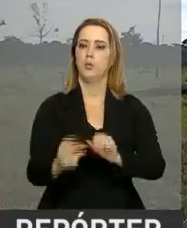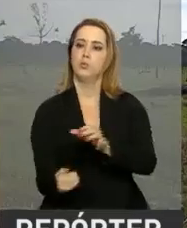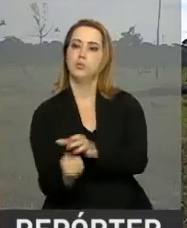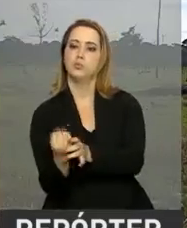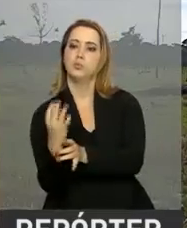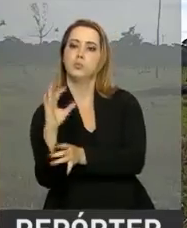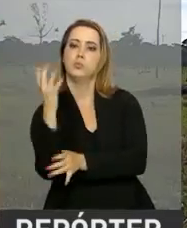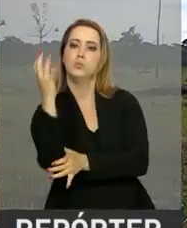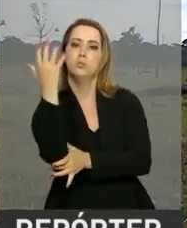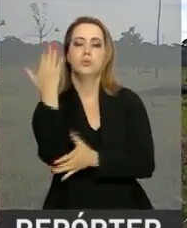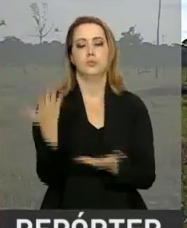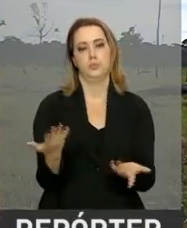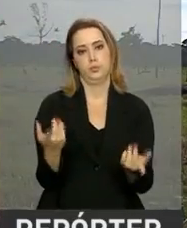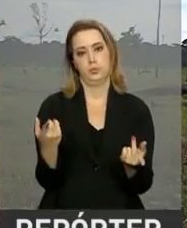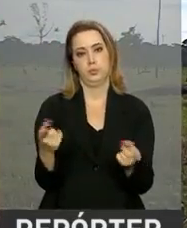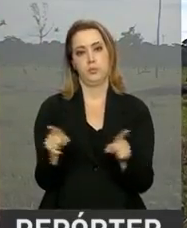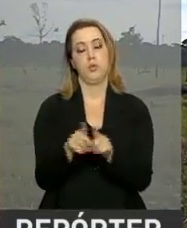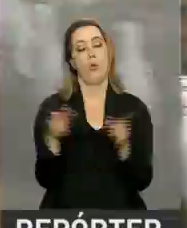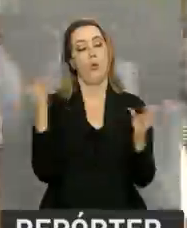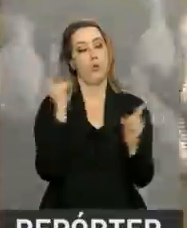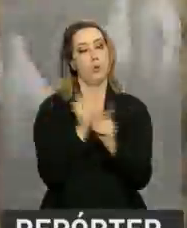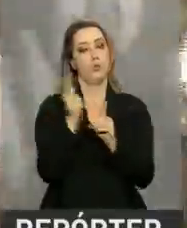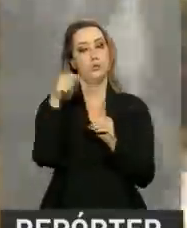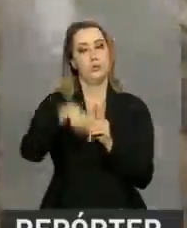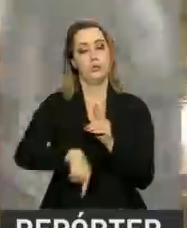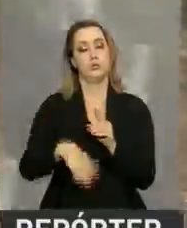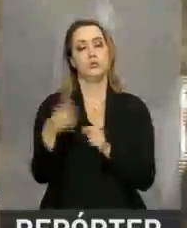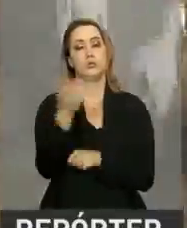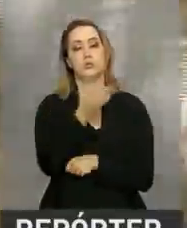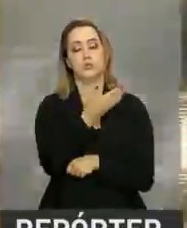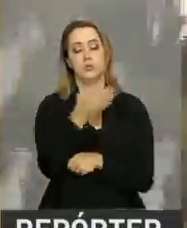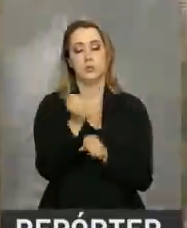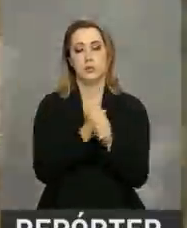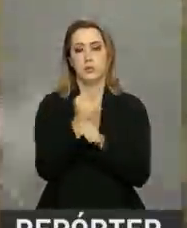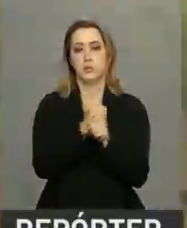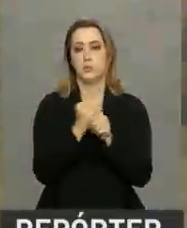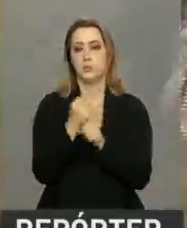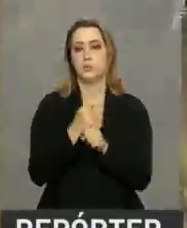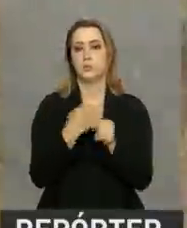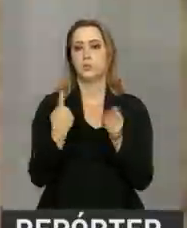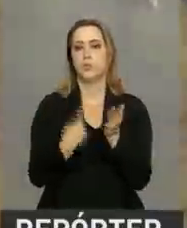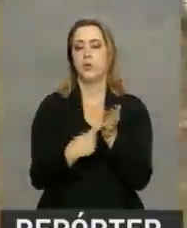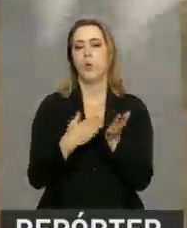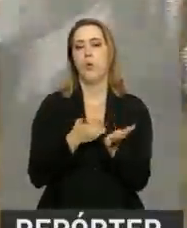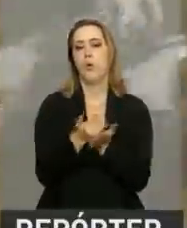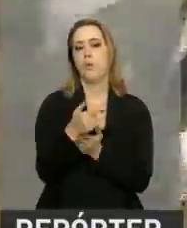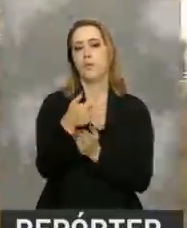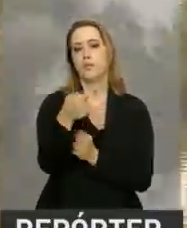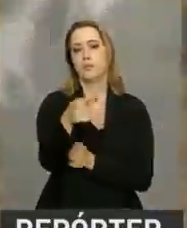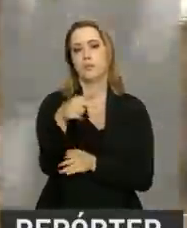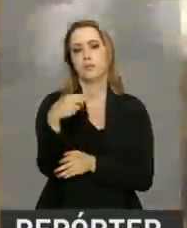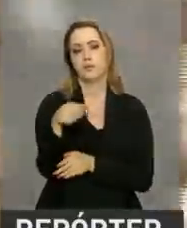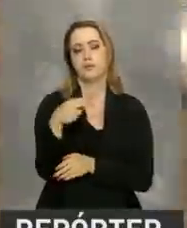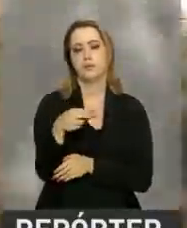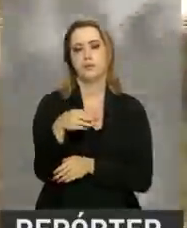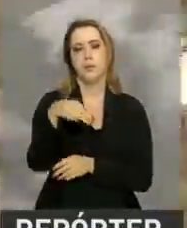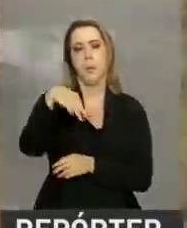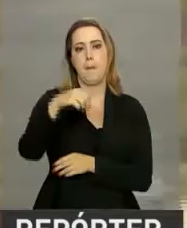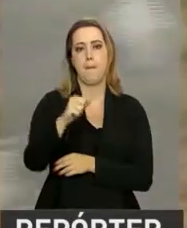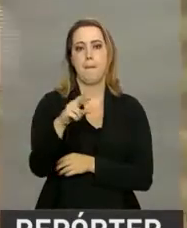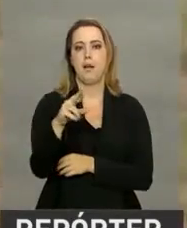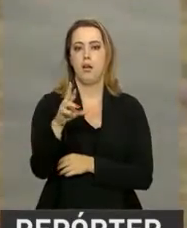o encontro deste ano entre líderes mundiais para discutir questões do meio ambiente está marcado para começar no dia 7 de novembro no